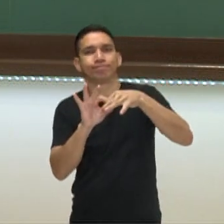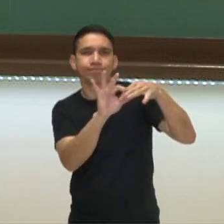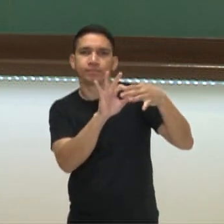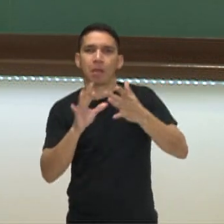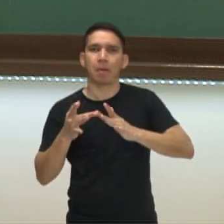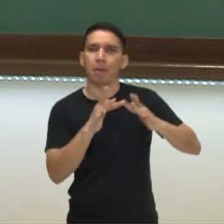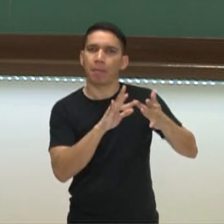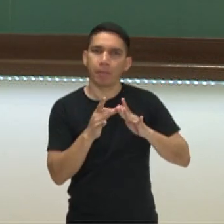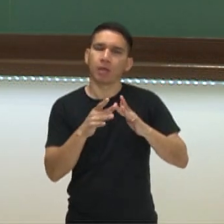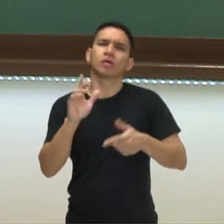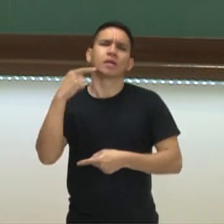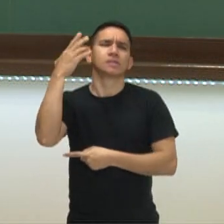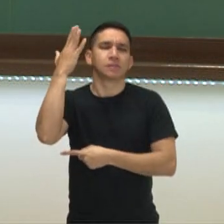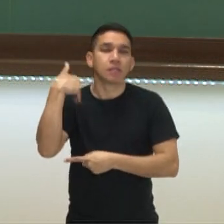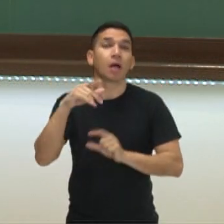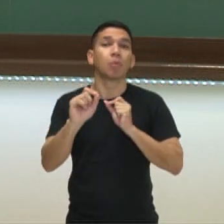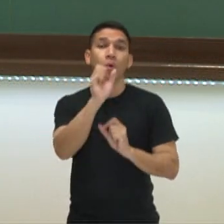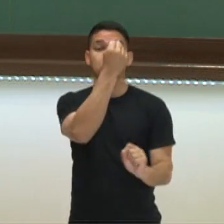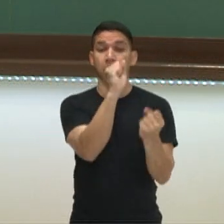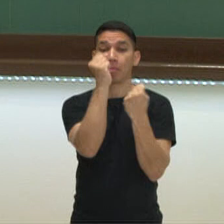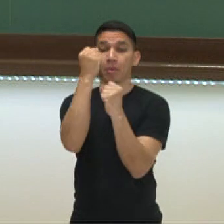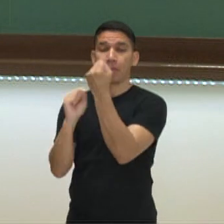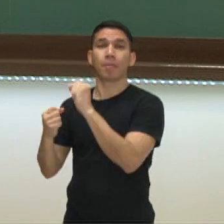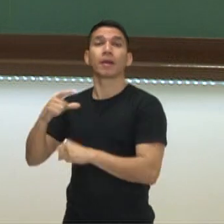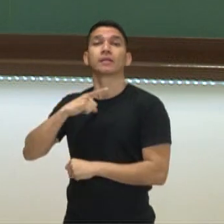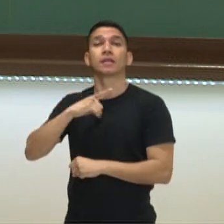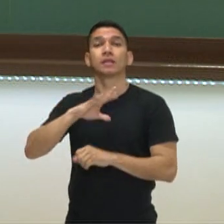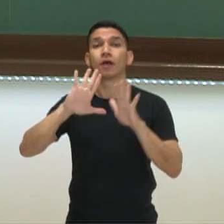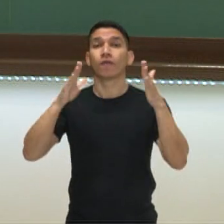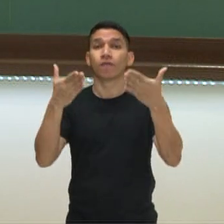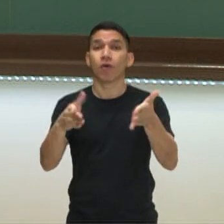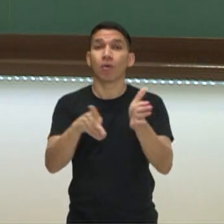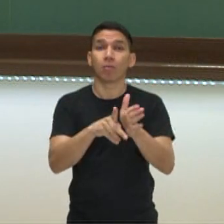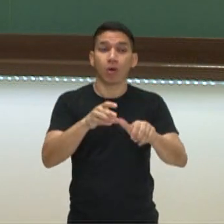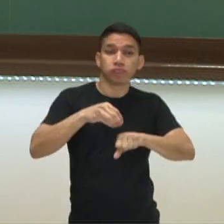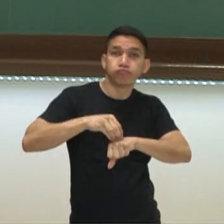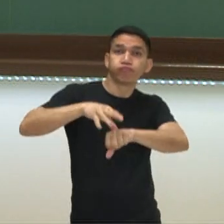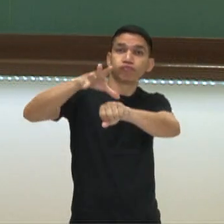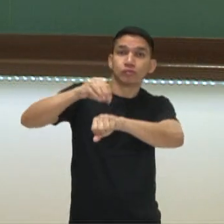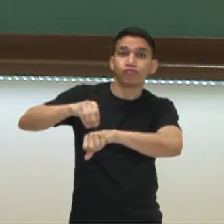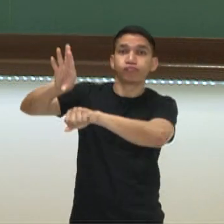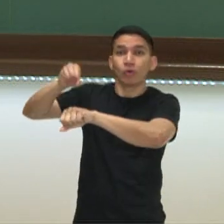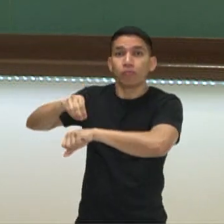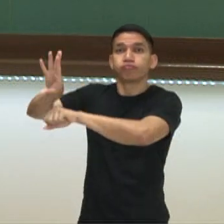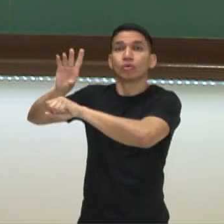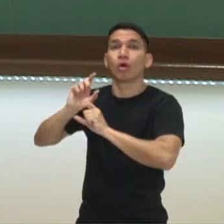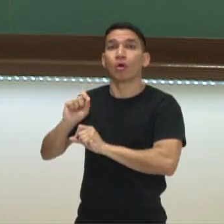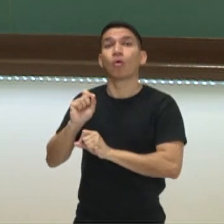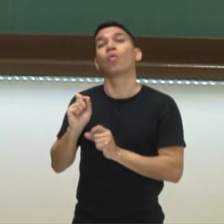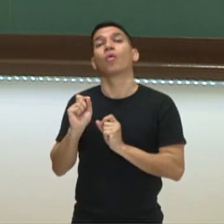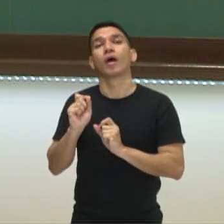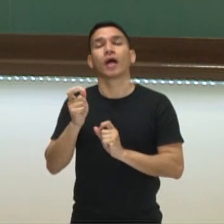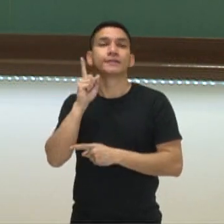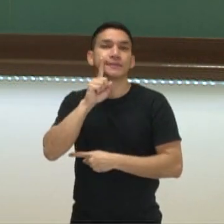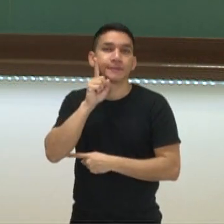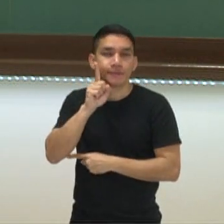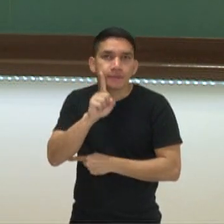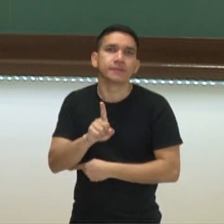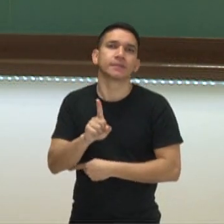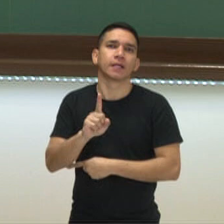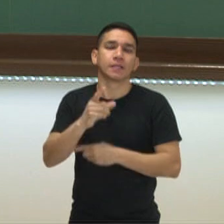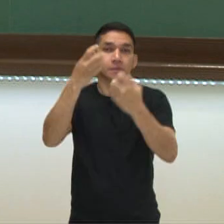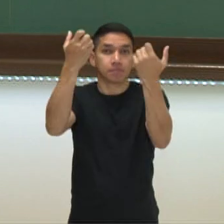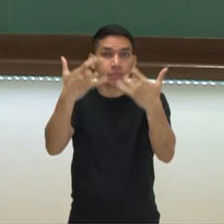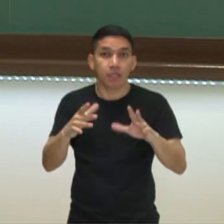as indústrias, de modo geral, estão voltadas para a exportação para os Estados Unidos. Ok? Vamos falar quanto a isso, falando das